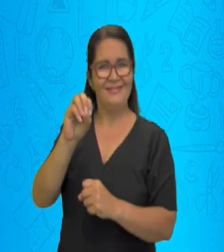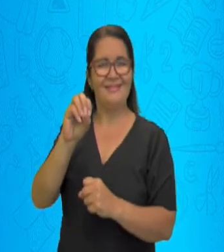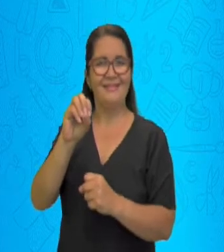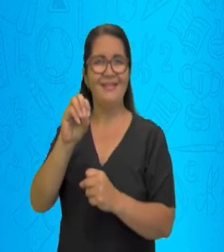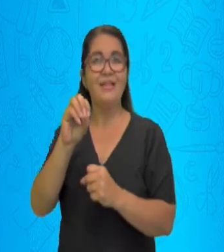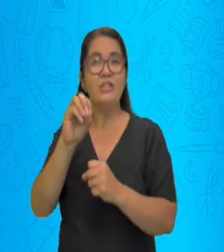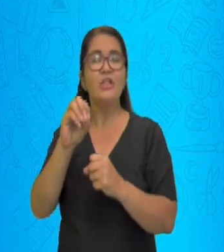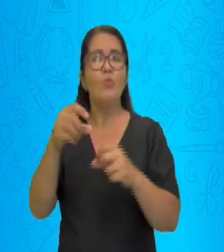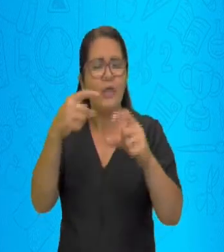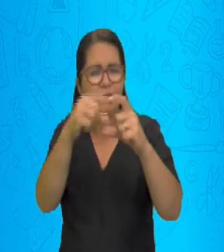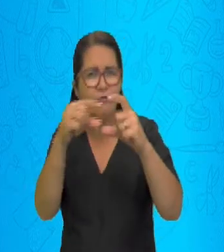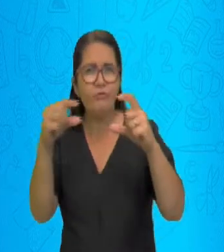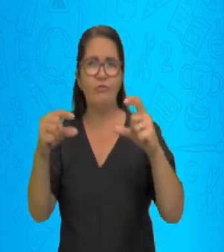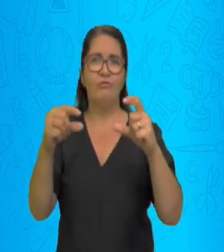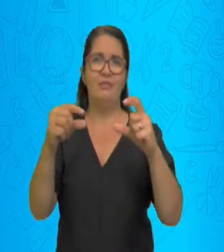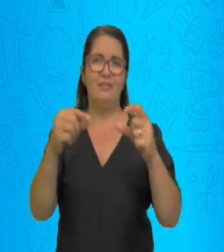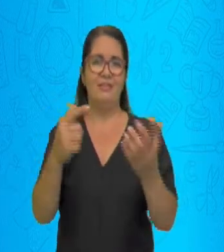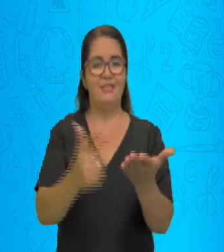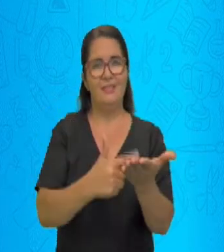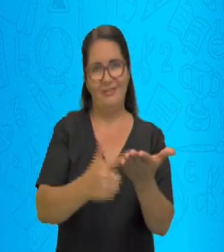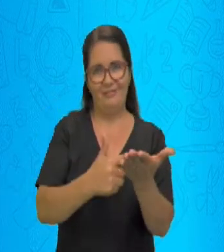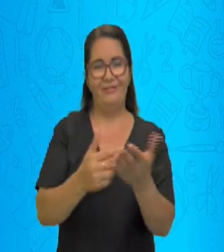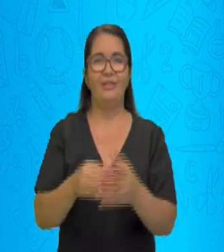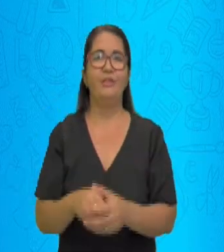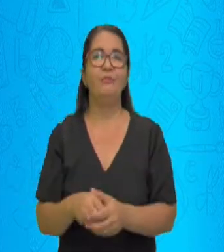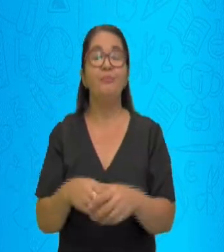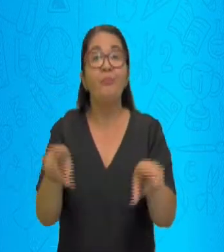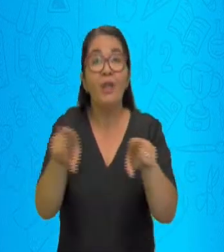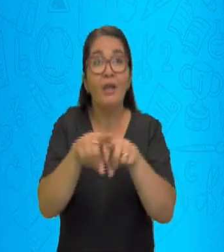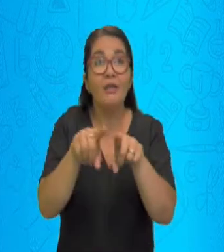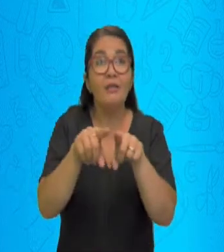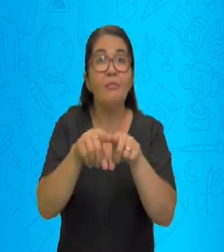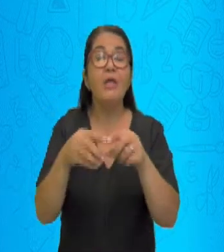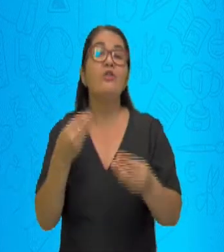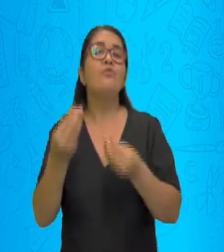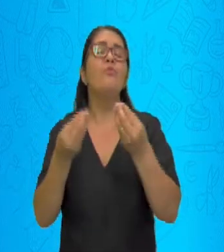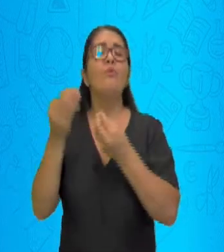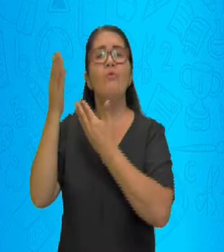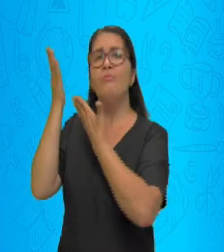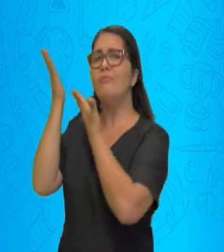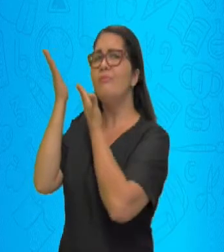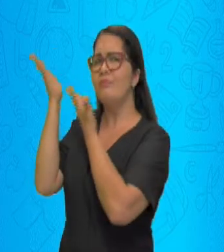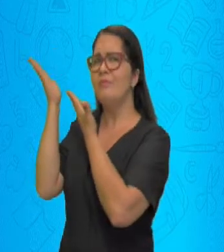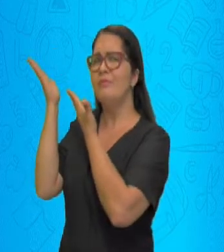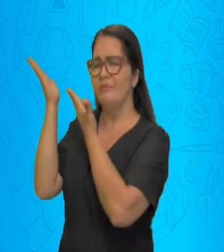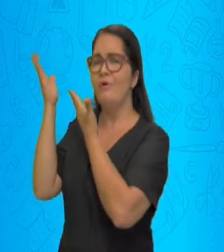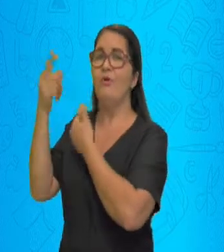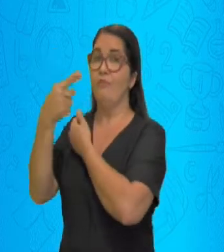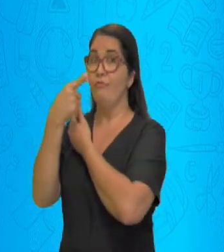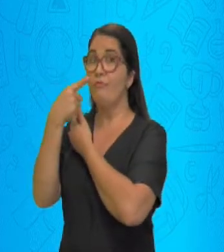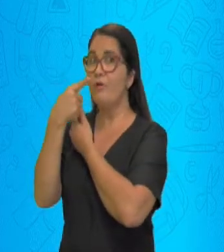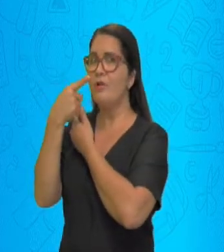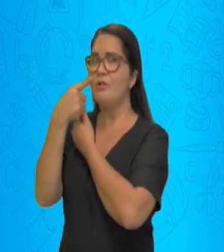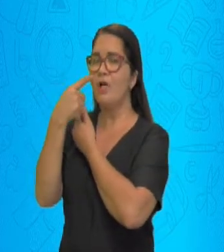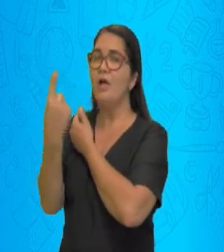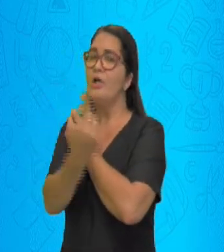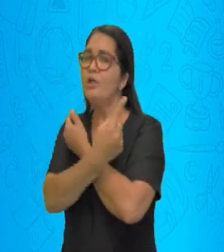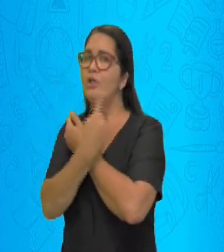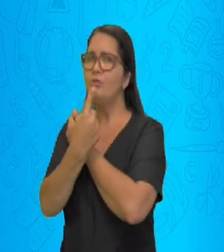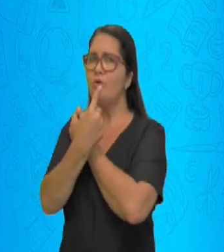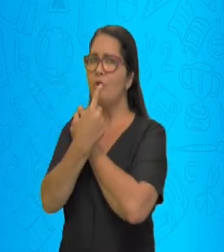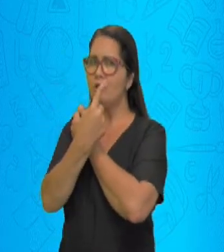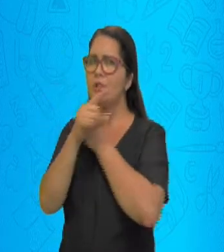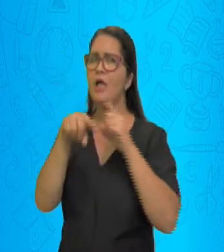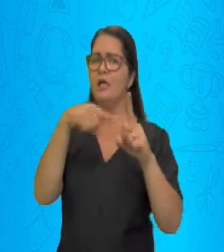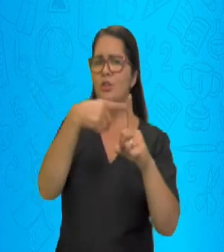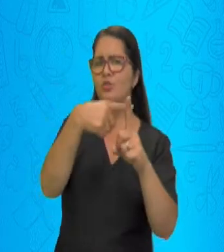muito interessante que nós temos que trazer aqui, normalmente nós fazemos as operações e alguns elementos a gente não tem, não